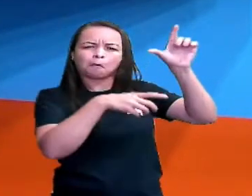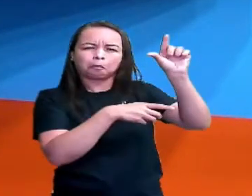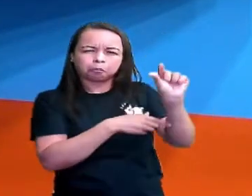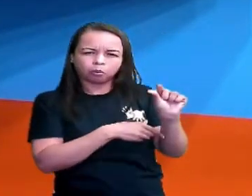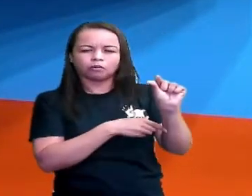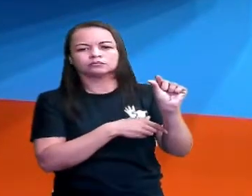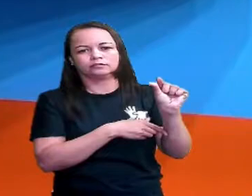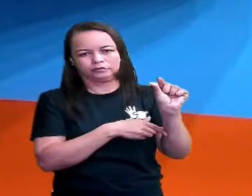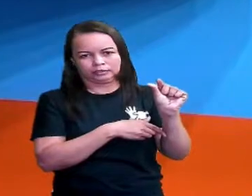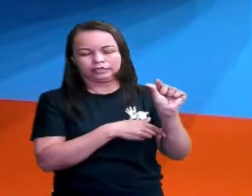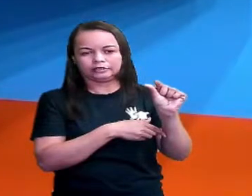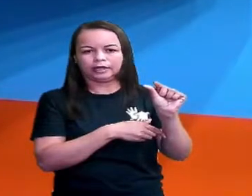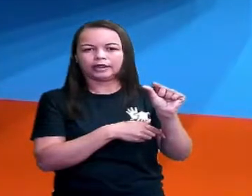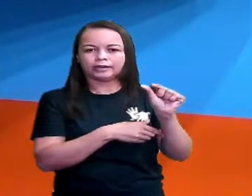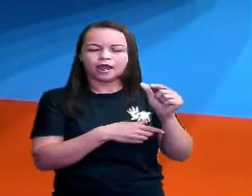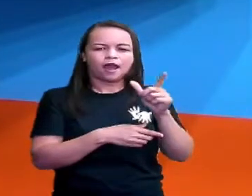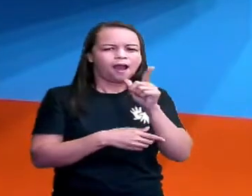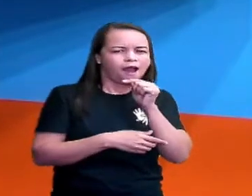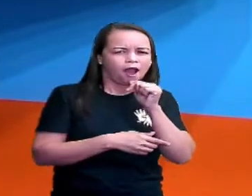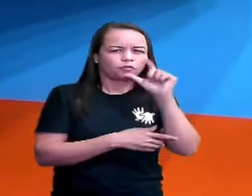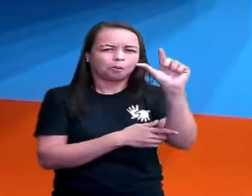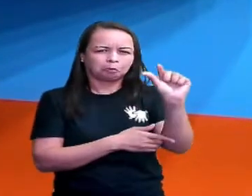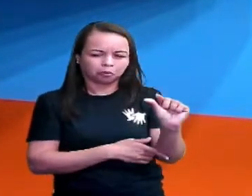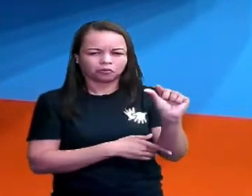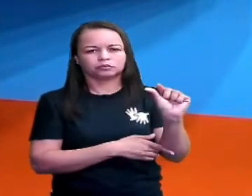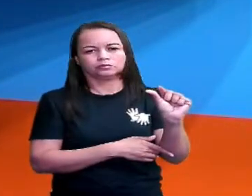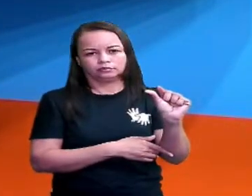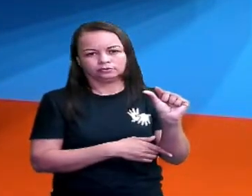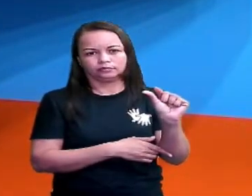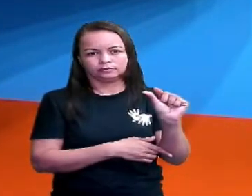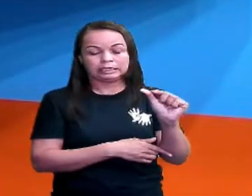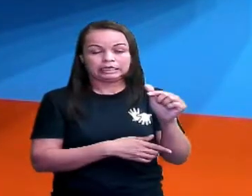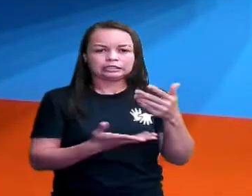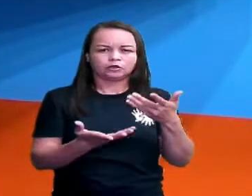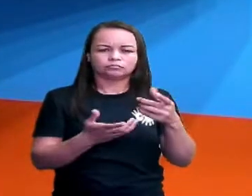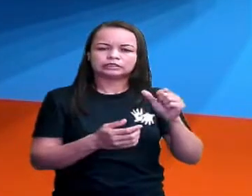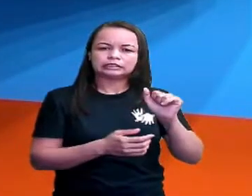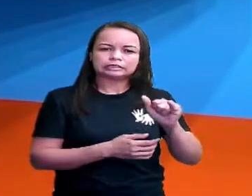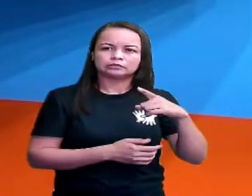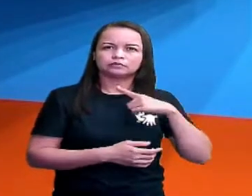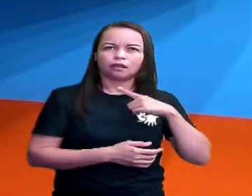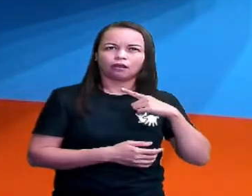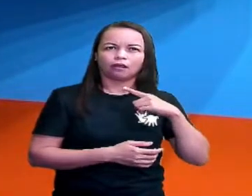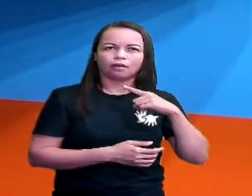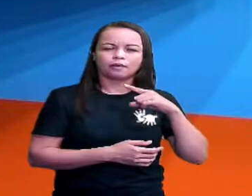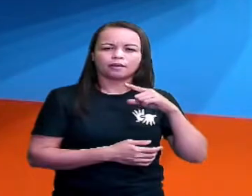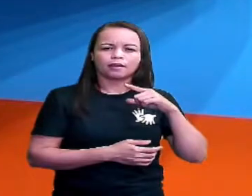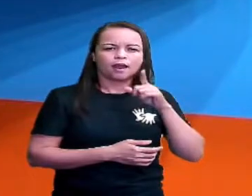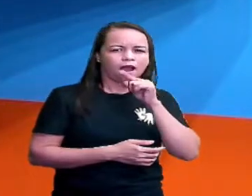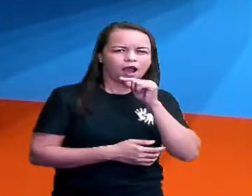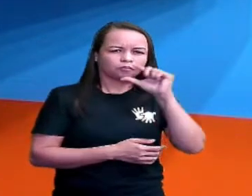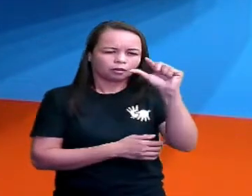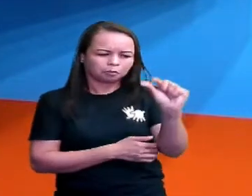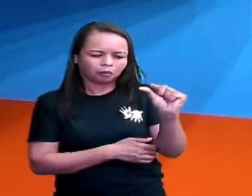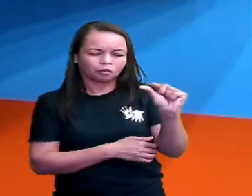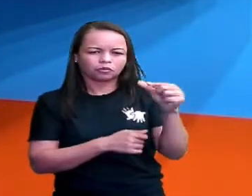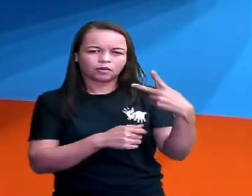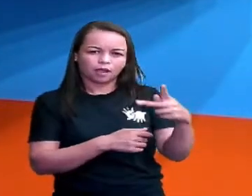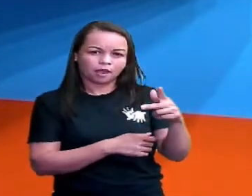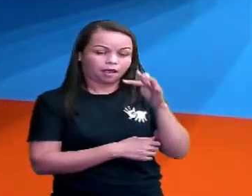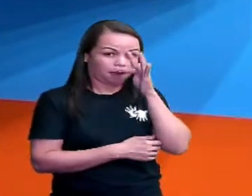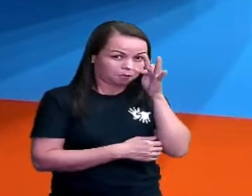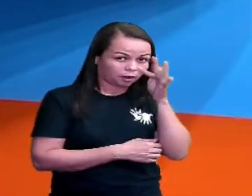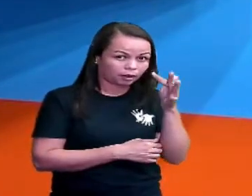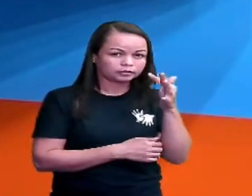disponibilidade de água. Então, se chove pouco, se tem pouca água disponível, essa planta ela vai